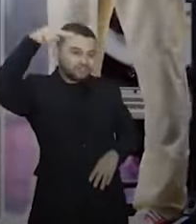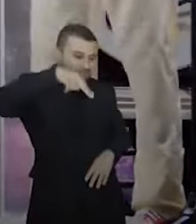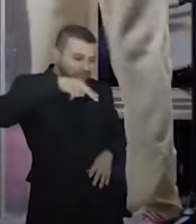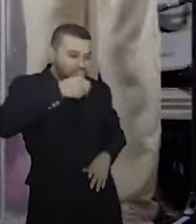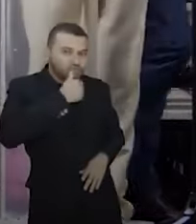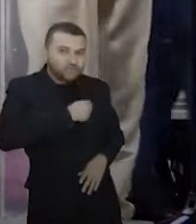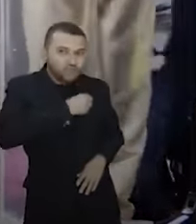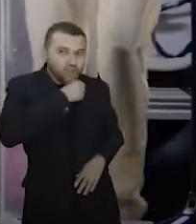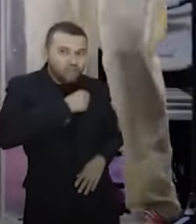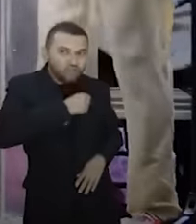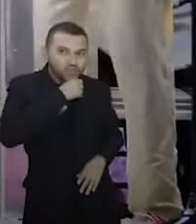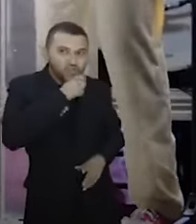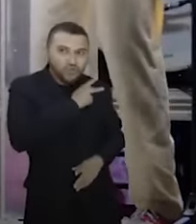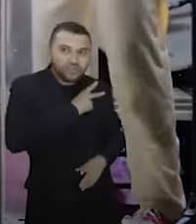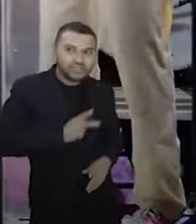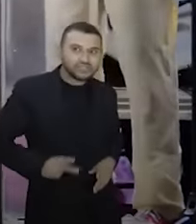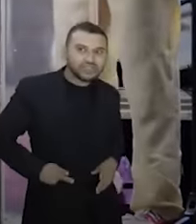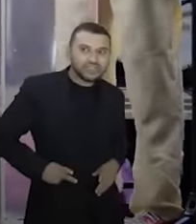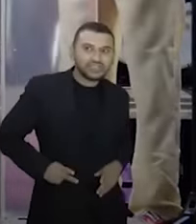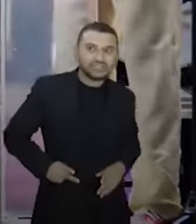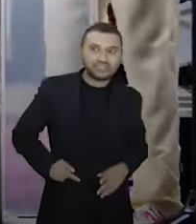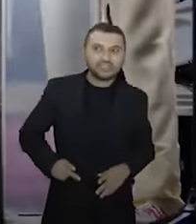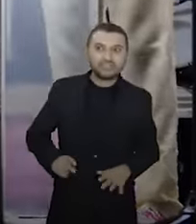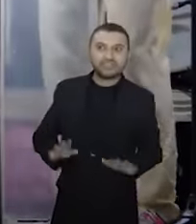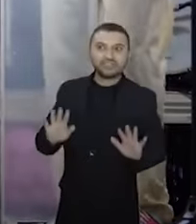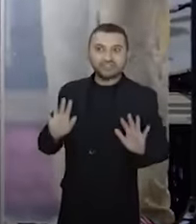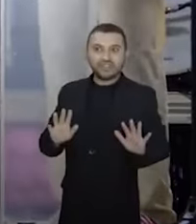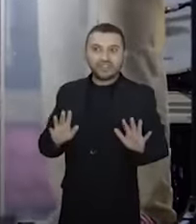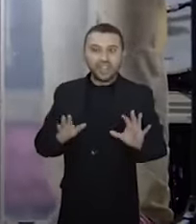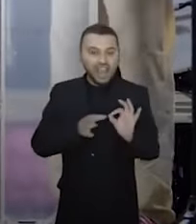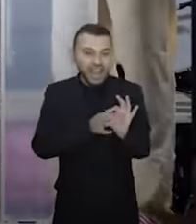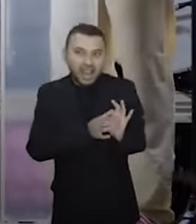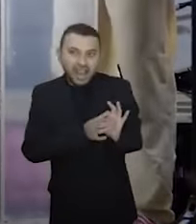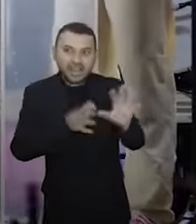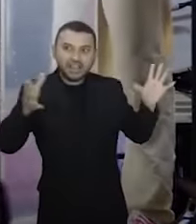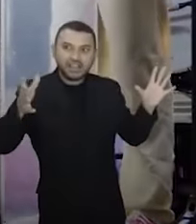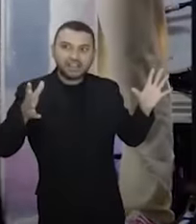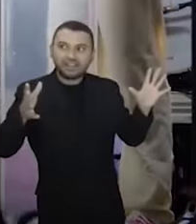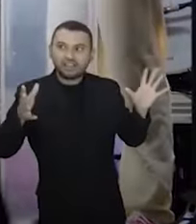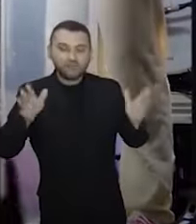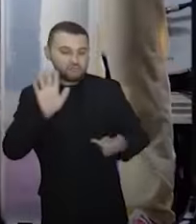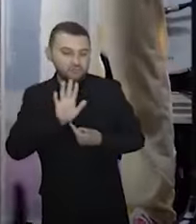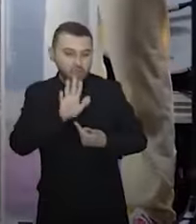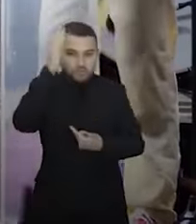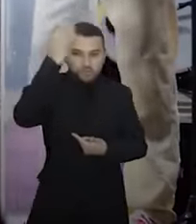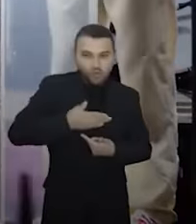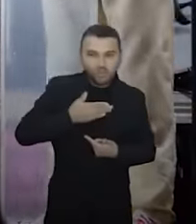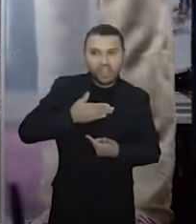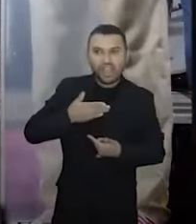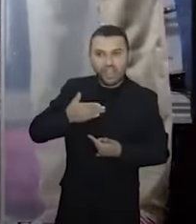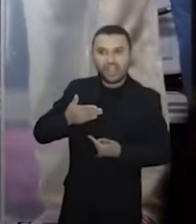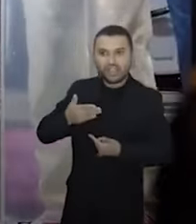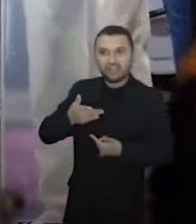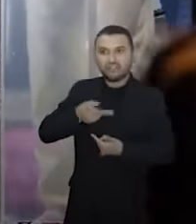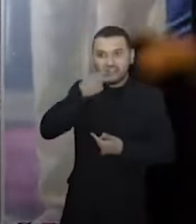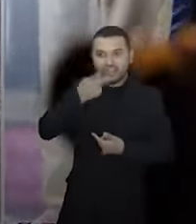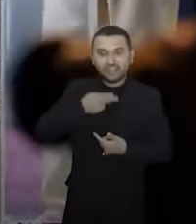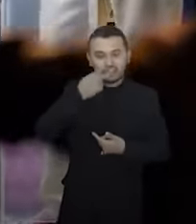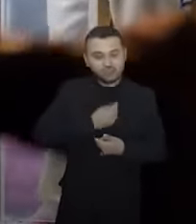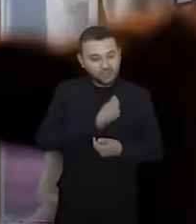presidente, vendo o avô inocente, provando o que disse aos seus.